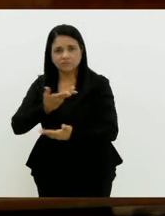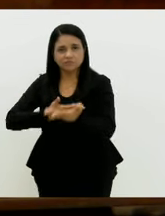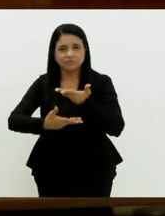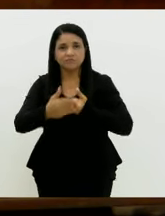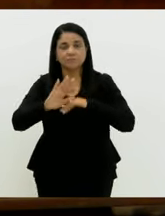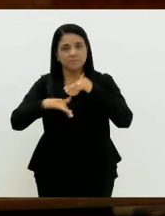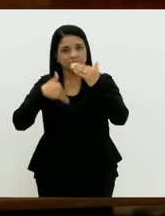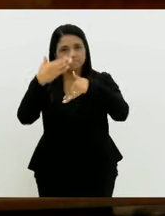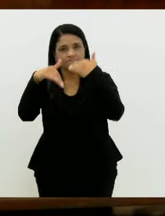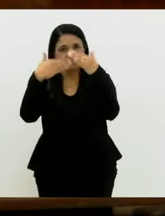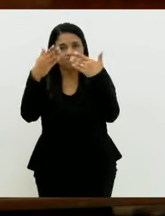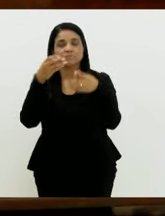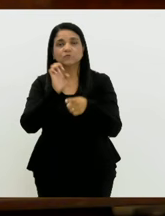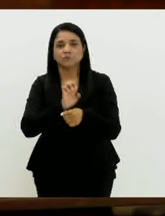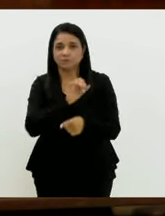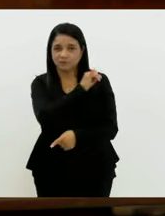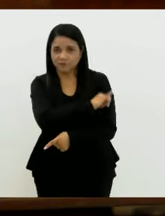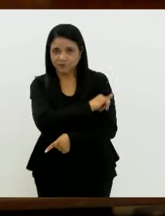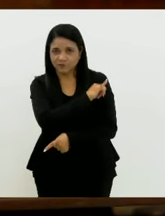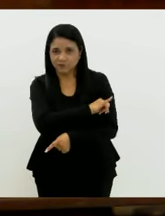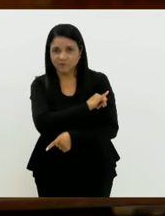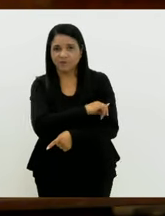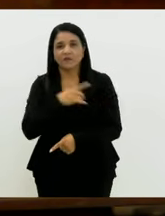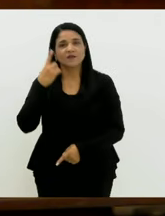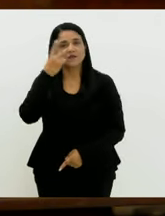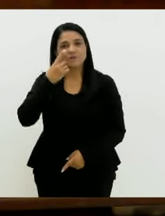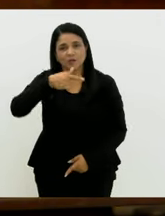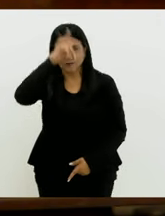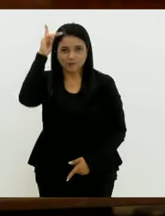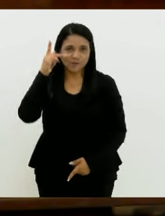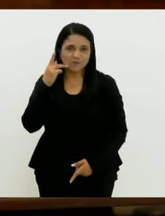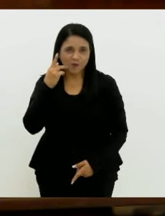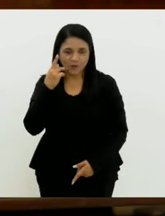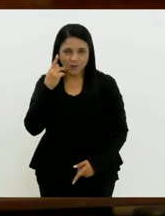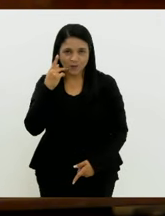progresso do nosso Estado, deputado Luiz Paulo Correa da Rocha.